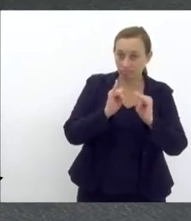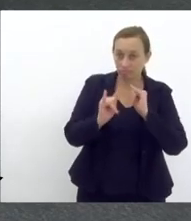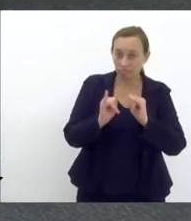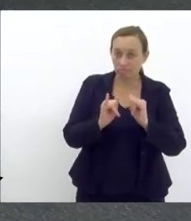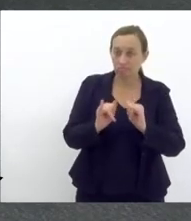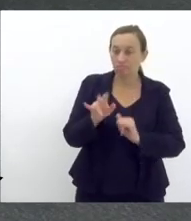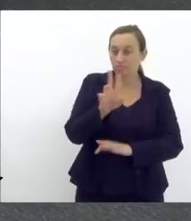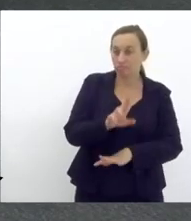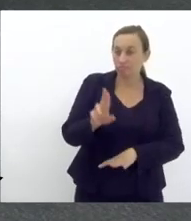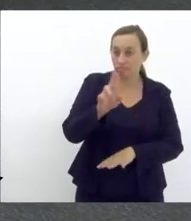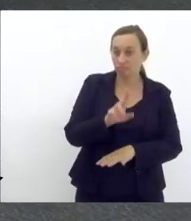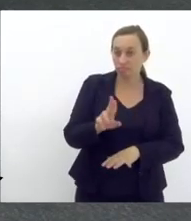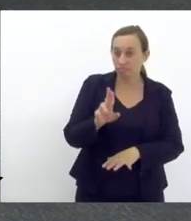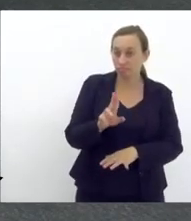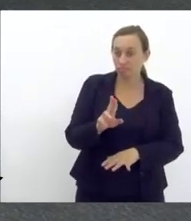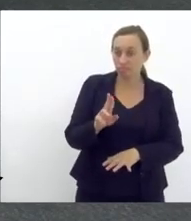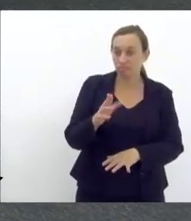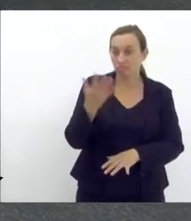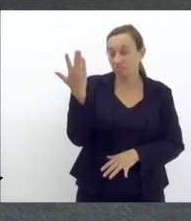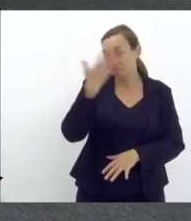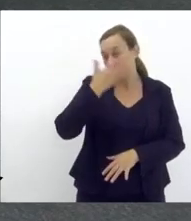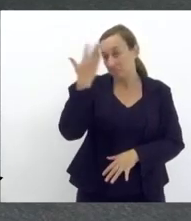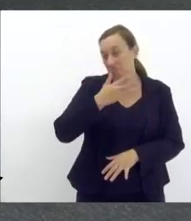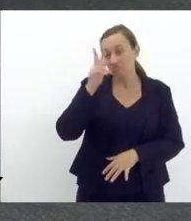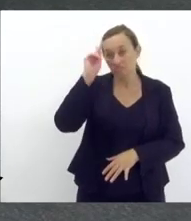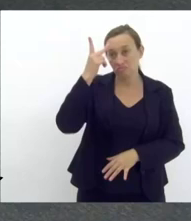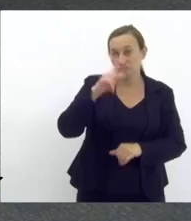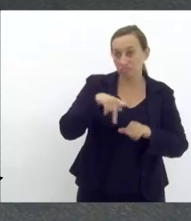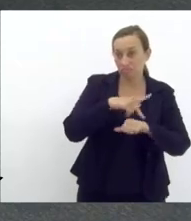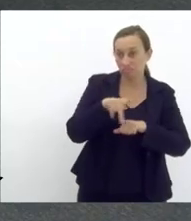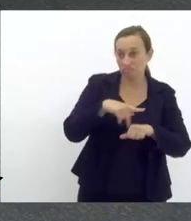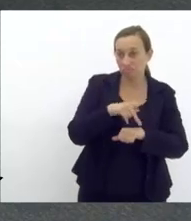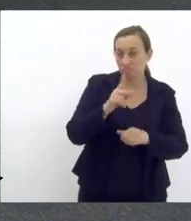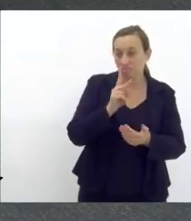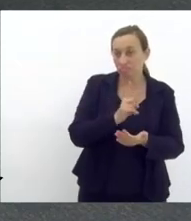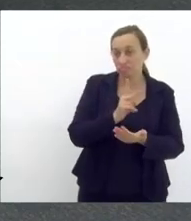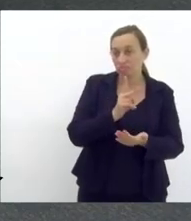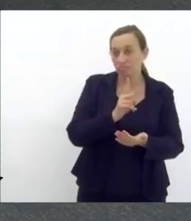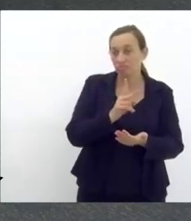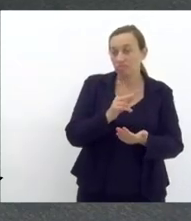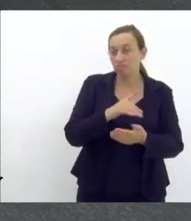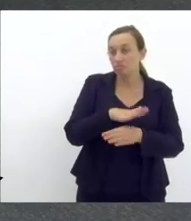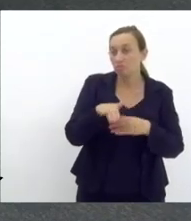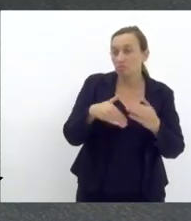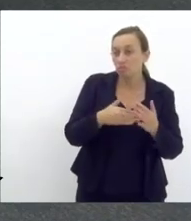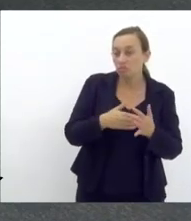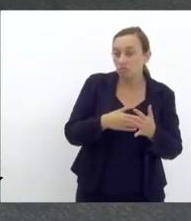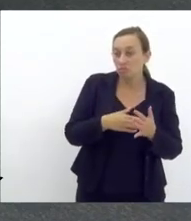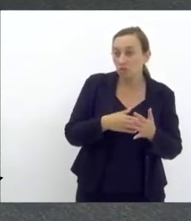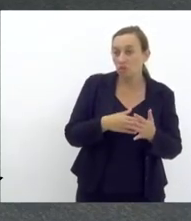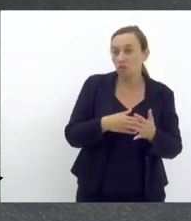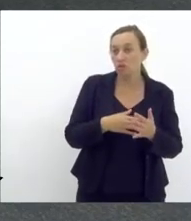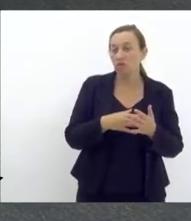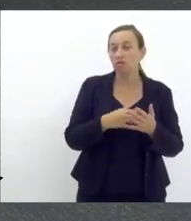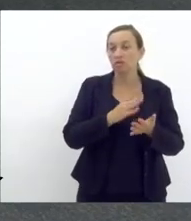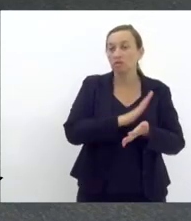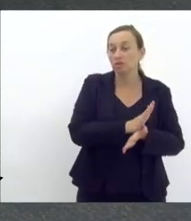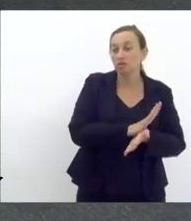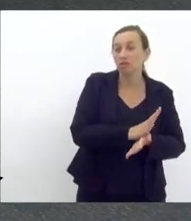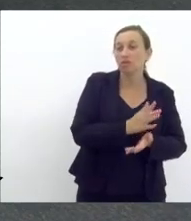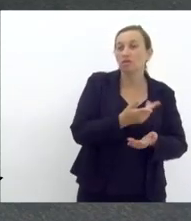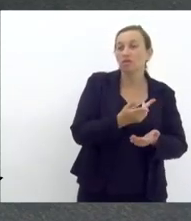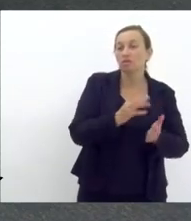máquina jamais vista na história desse país apesar de todo o massacre que foi feito com o partido dos trabalhadores